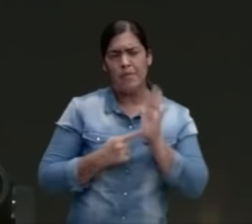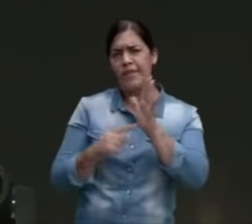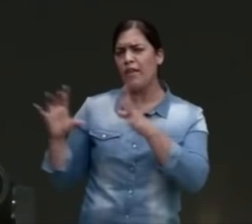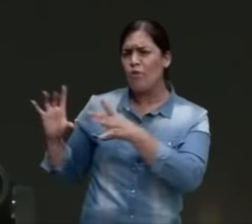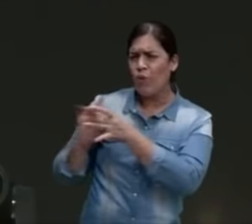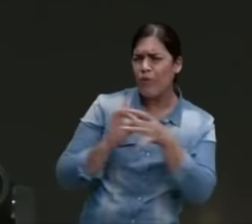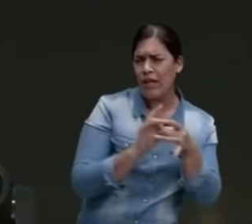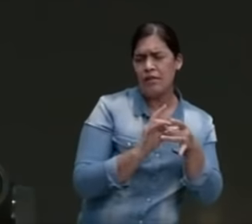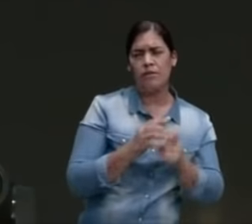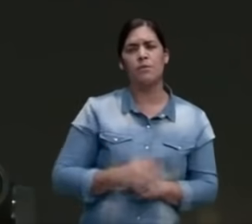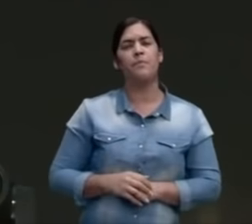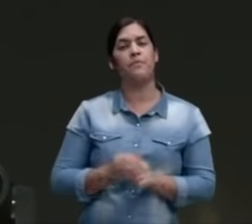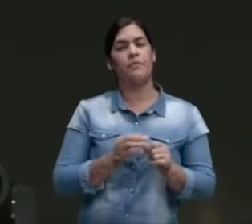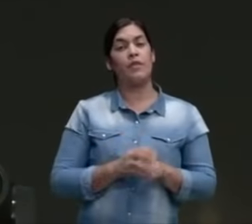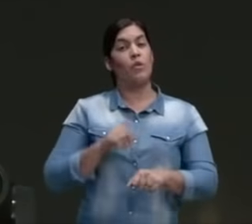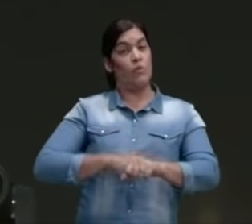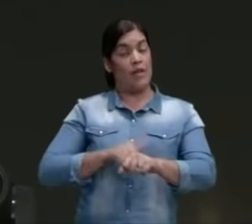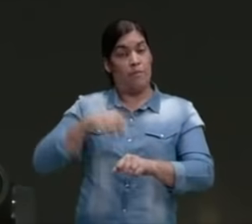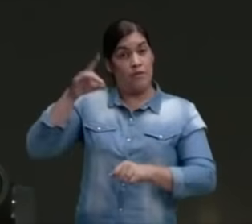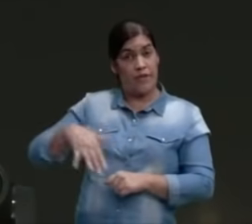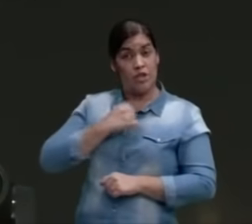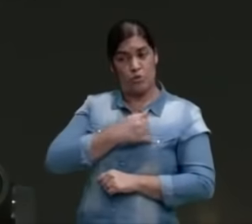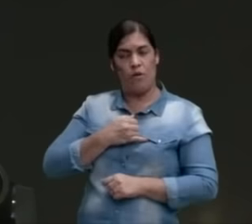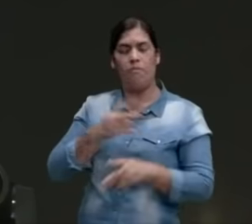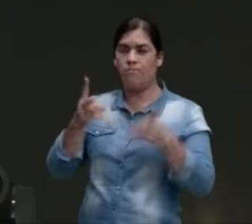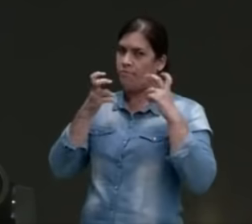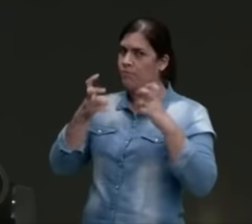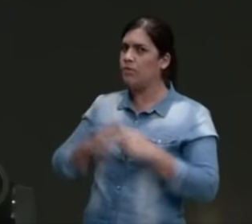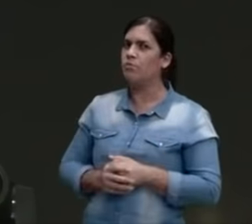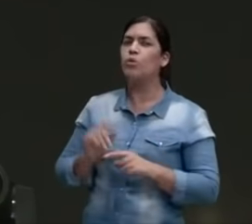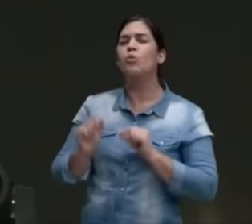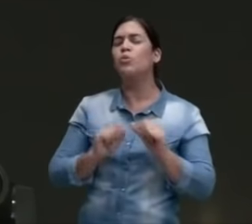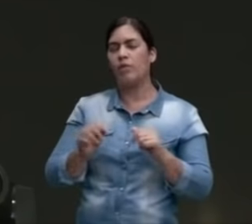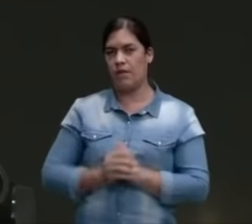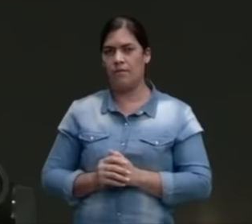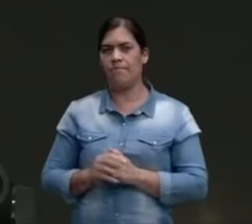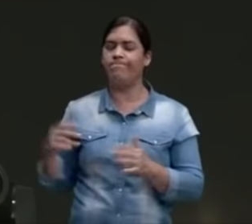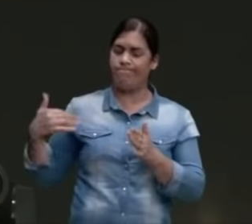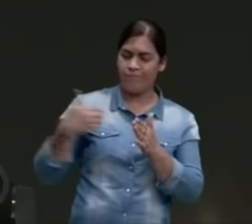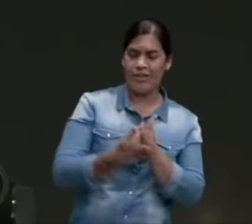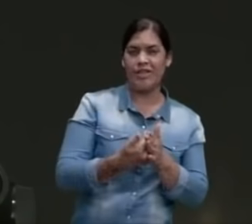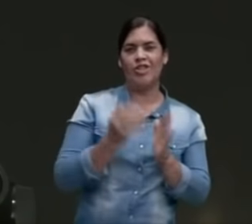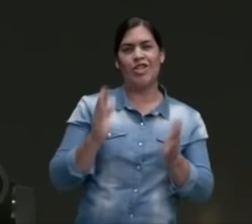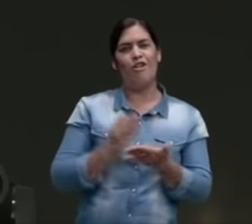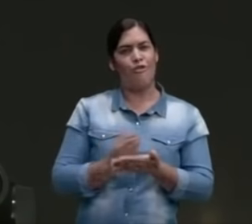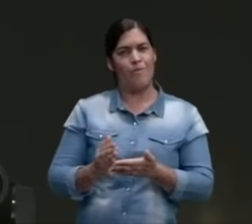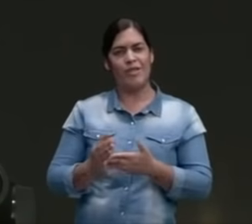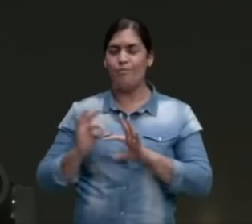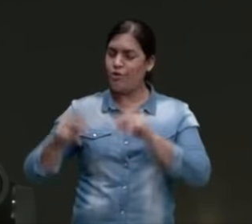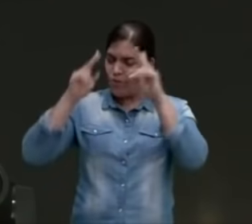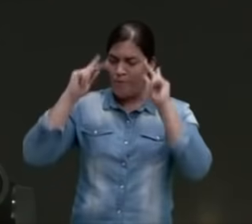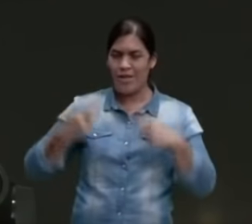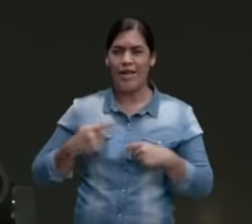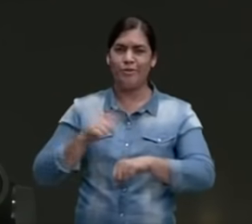O fim dos tempos, João, ele enxergou o fim dos tempos, já havia chegado, começado para toda a humanidade,